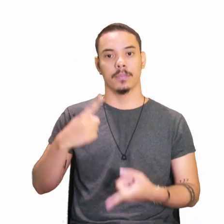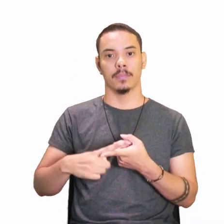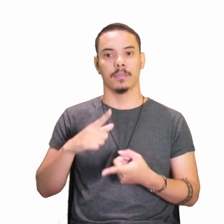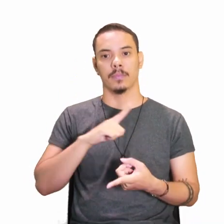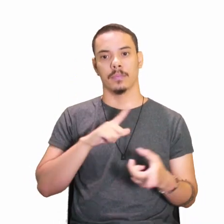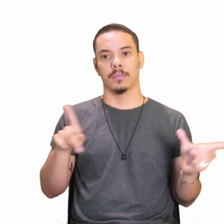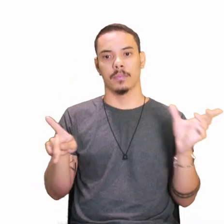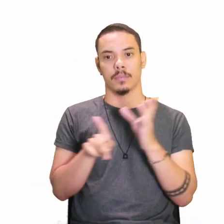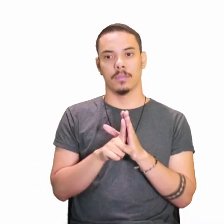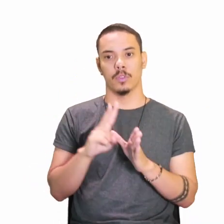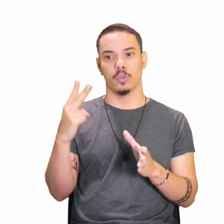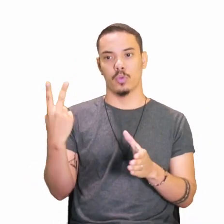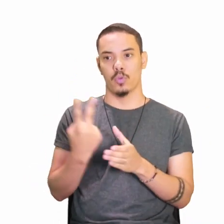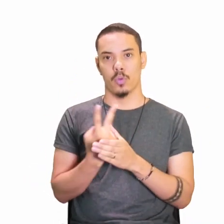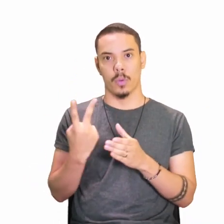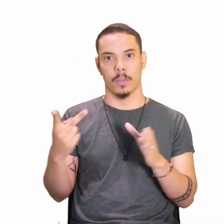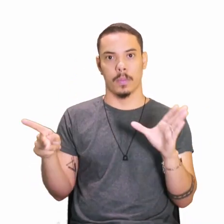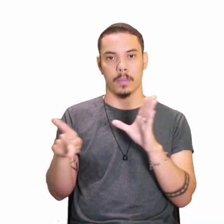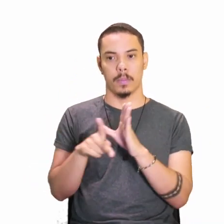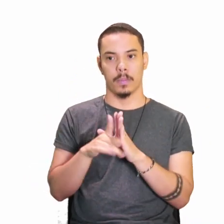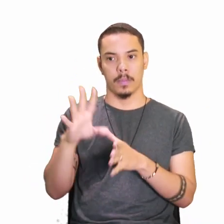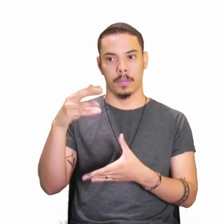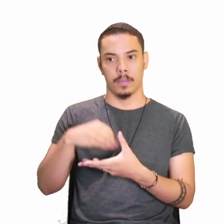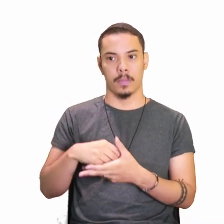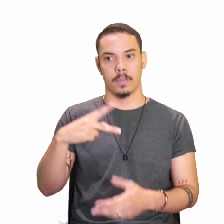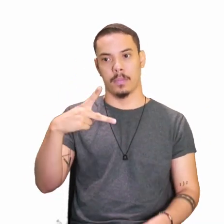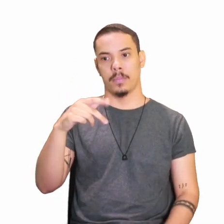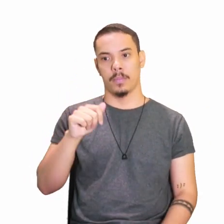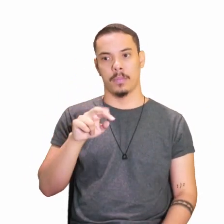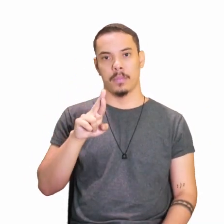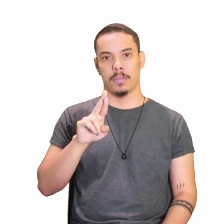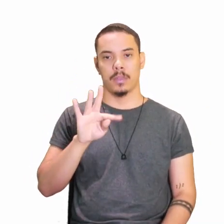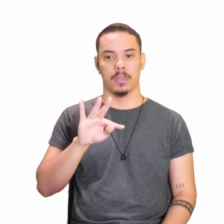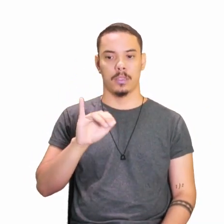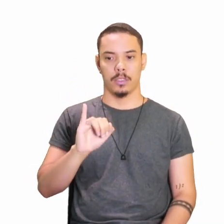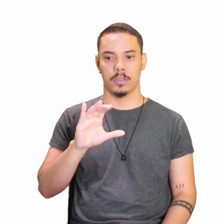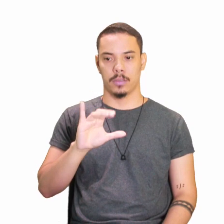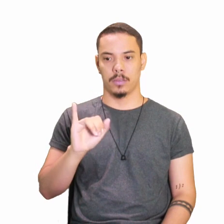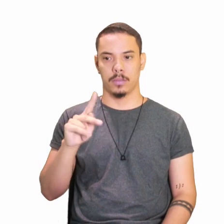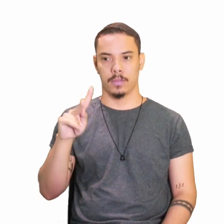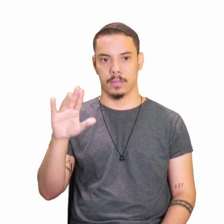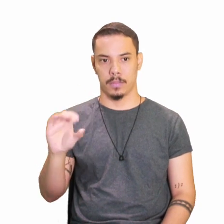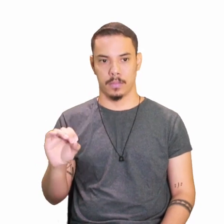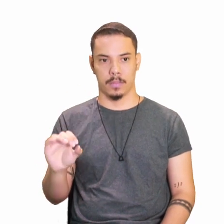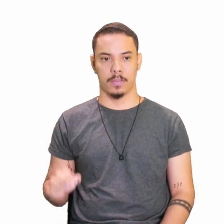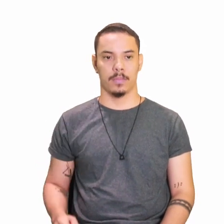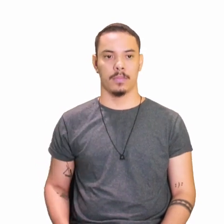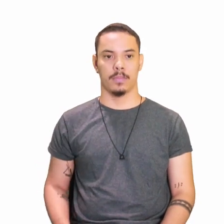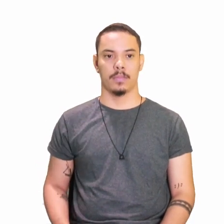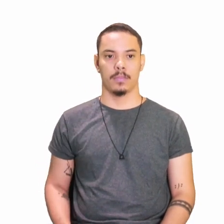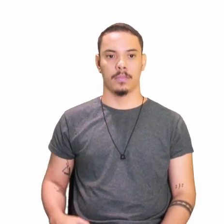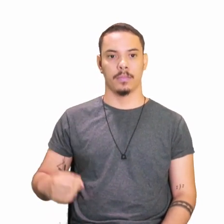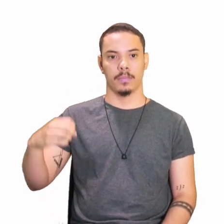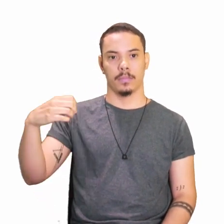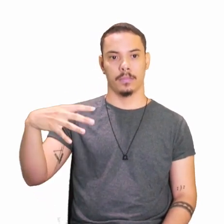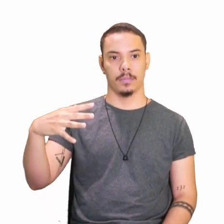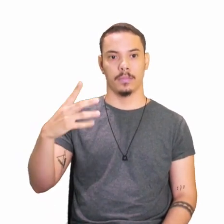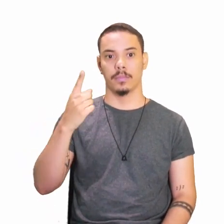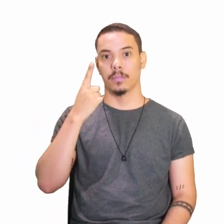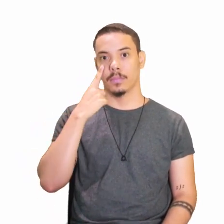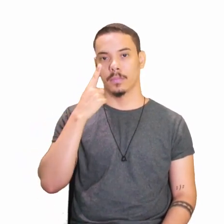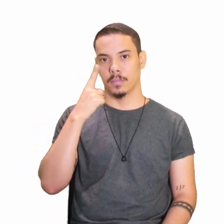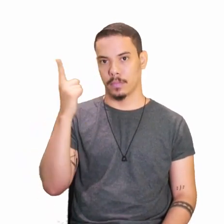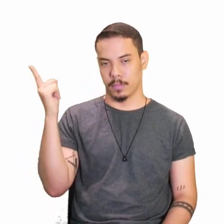possui Dupla Forma de particípio particípio ascendido e aceso